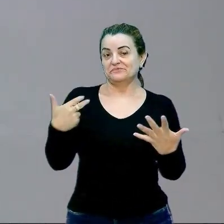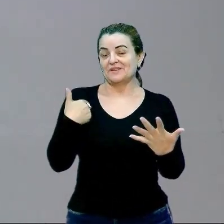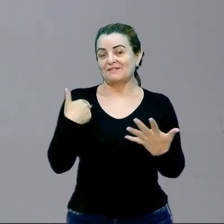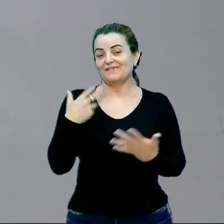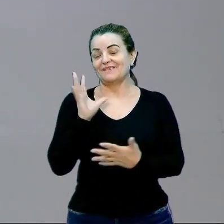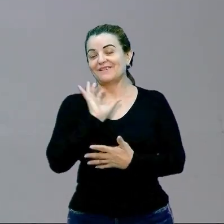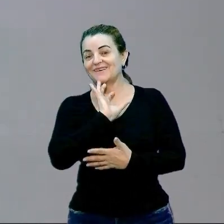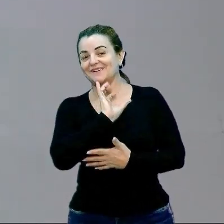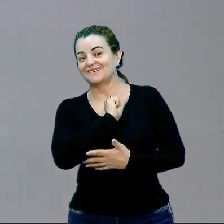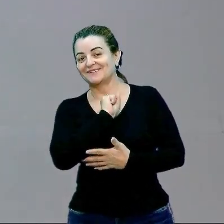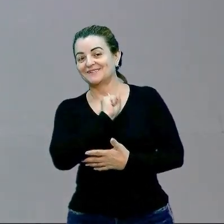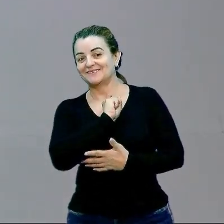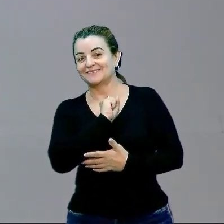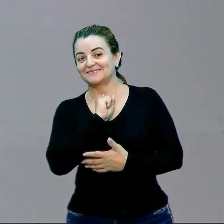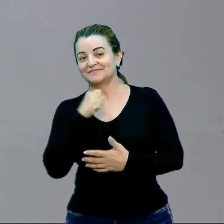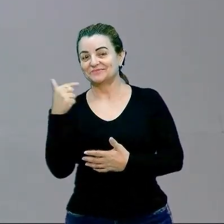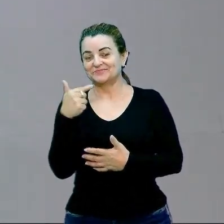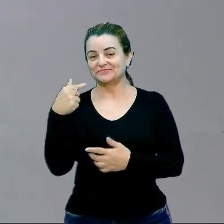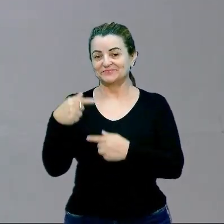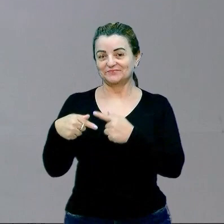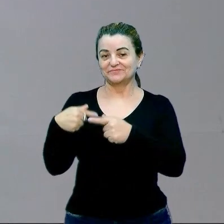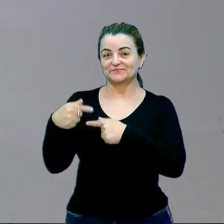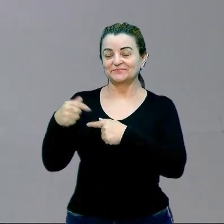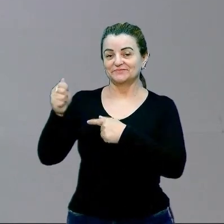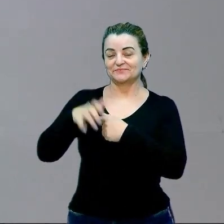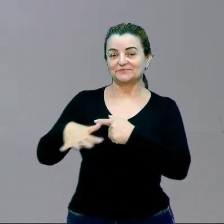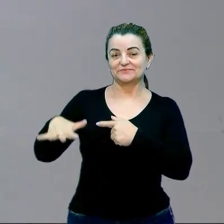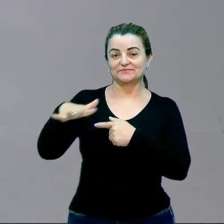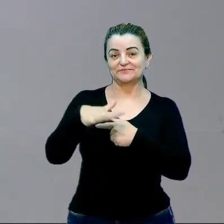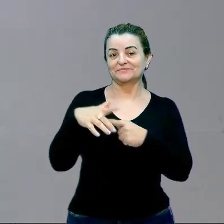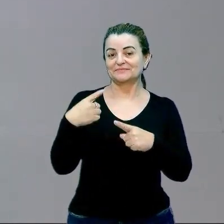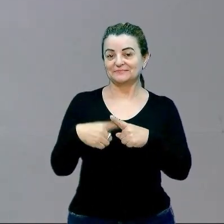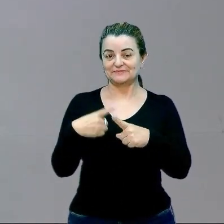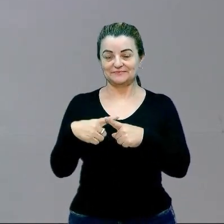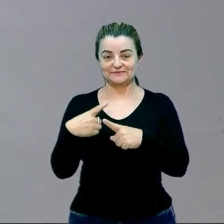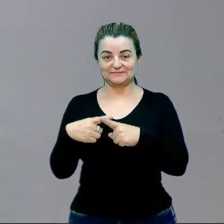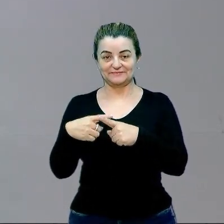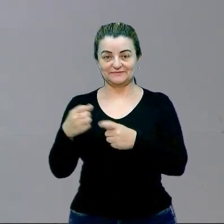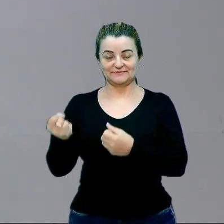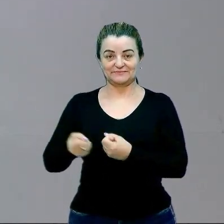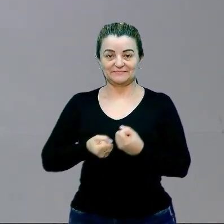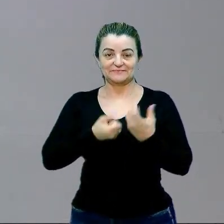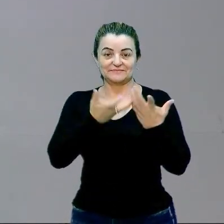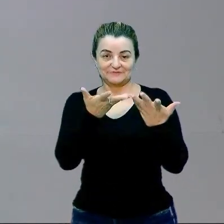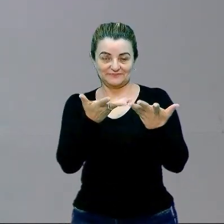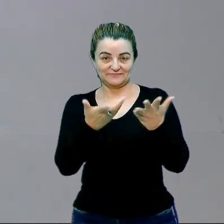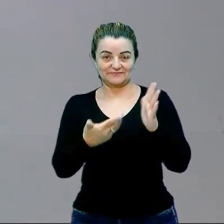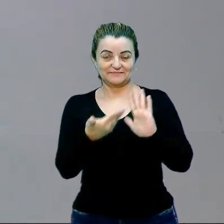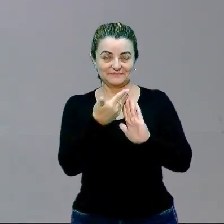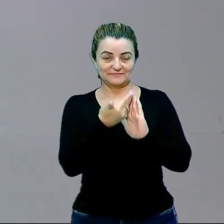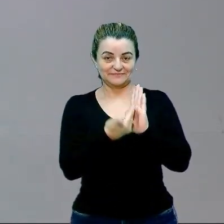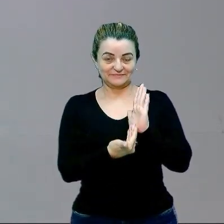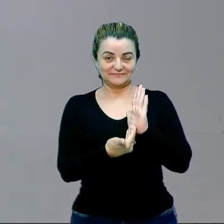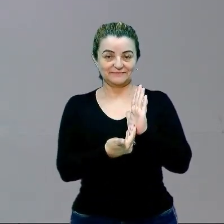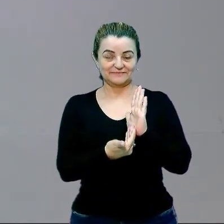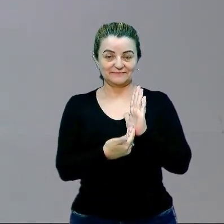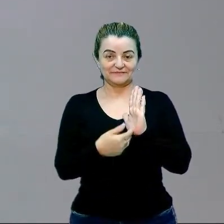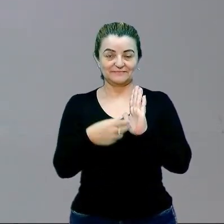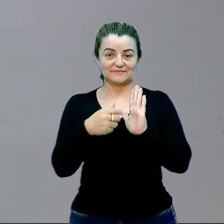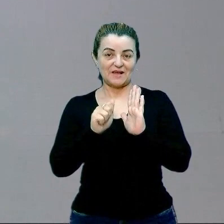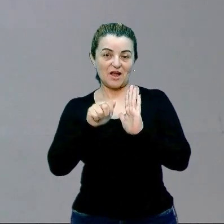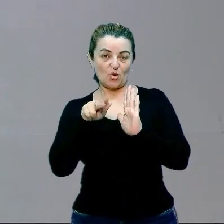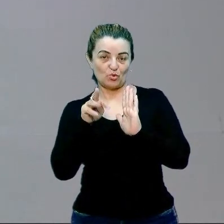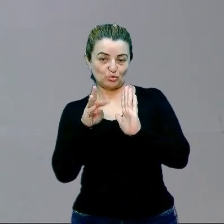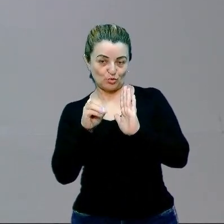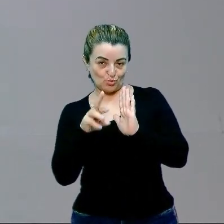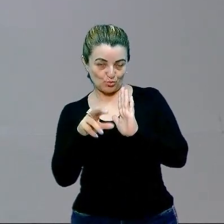da segunda geração, enfim, do modernismo no geral, porque ele traz para a produção literária escritores,